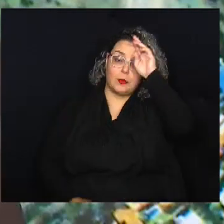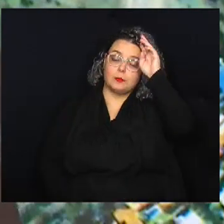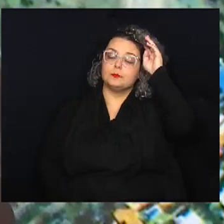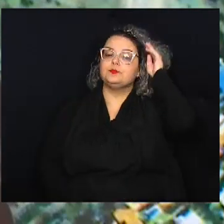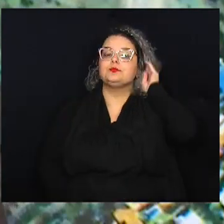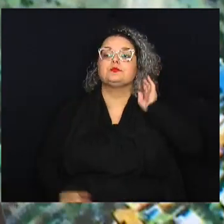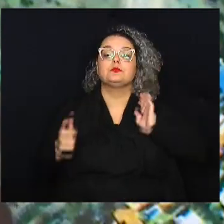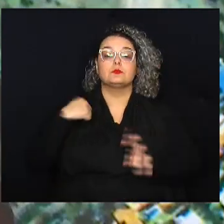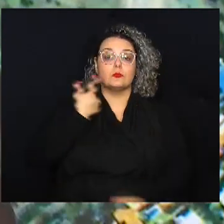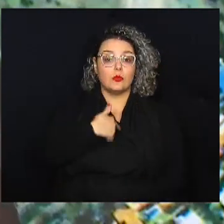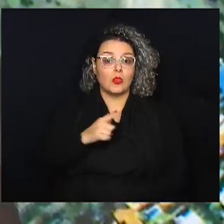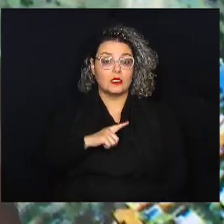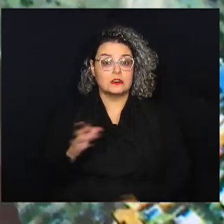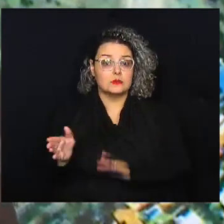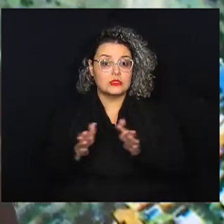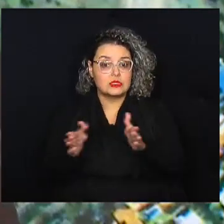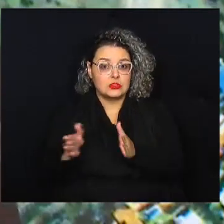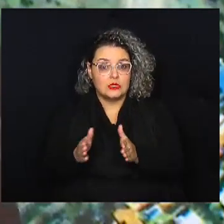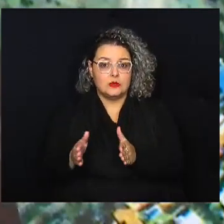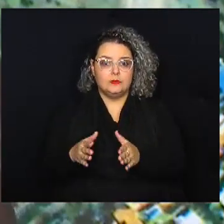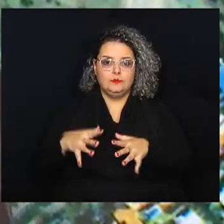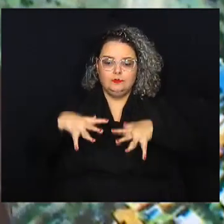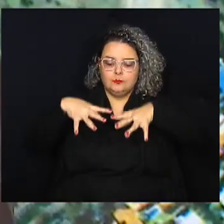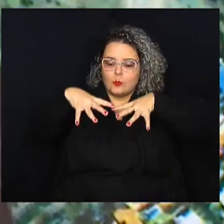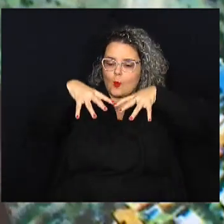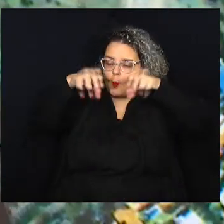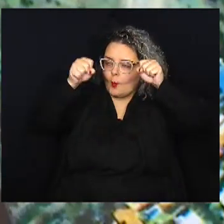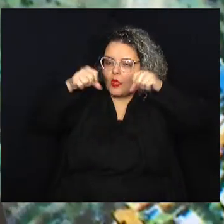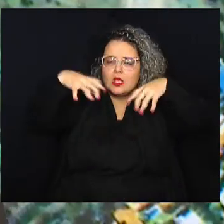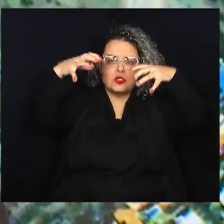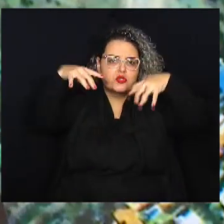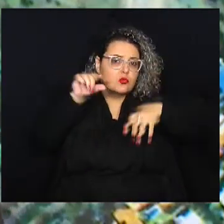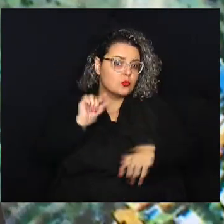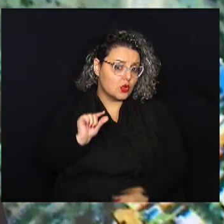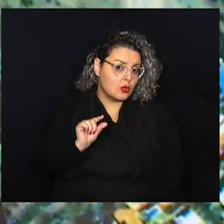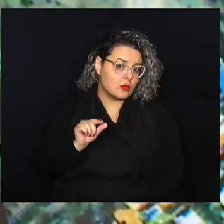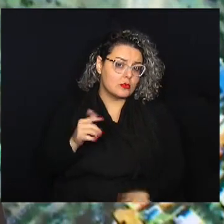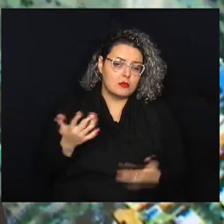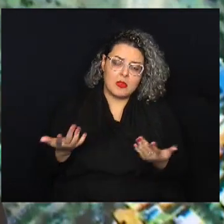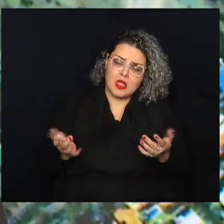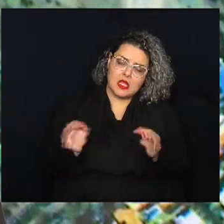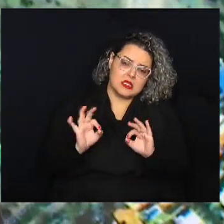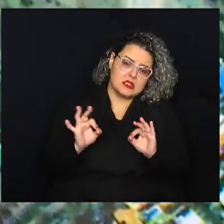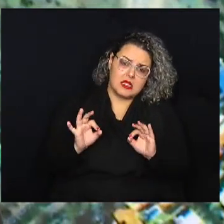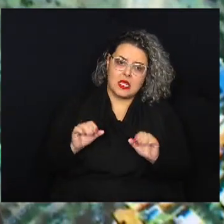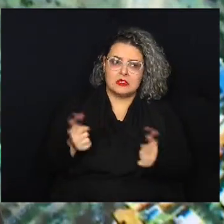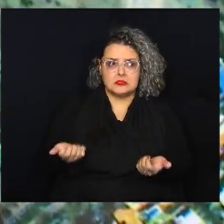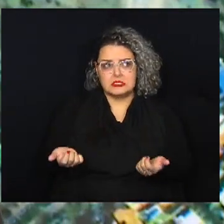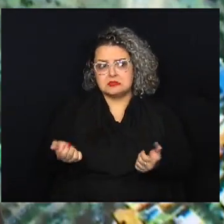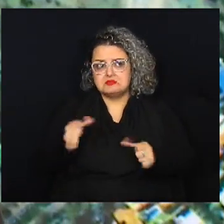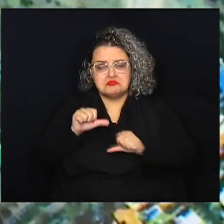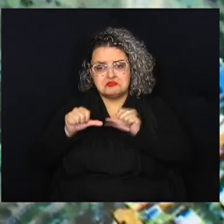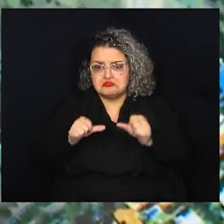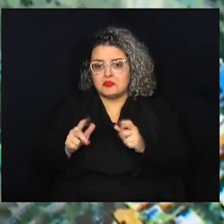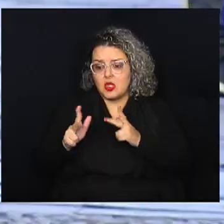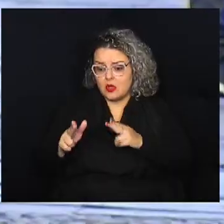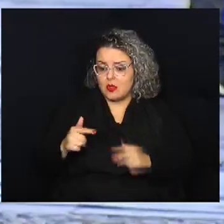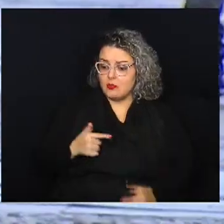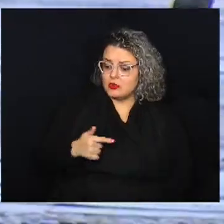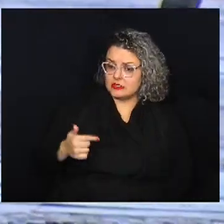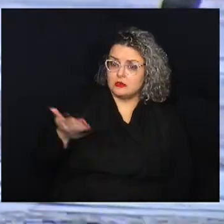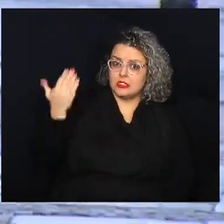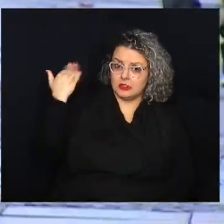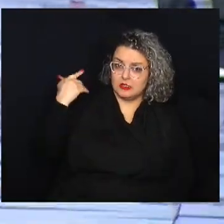temos nessa época do ano o período mais seco realmente, chove pouco, mas nada impede que nós tenhamos situações como a semana passada, nós